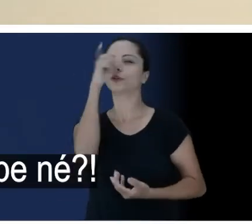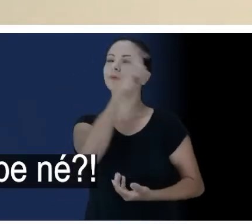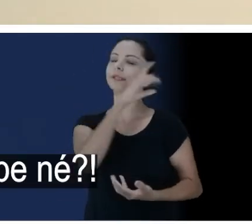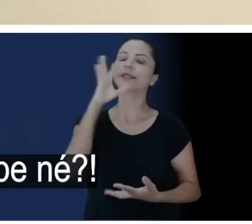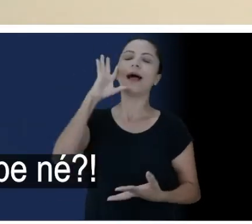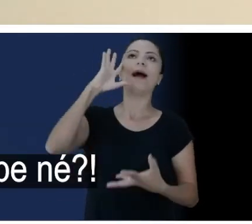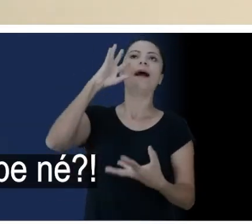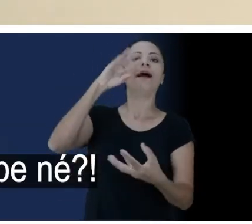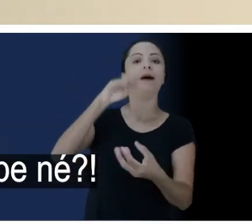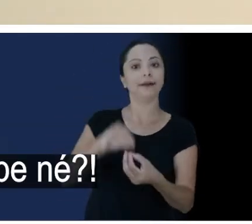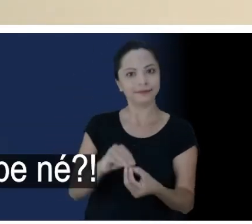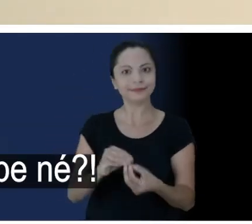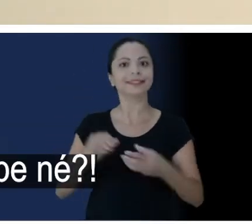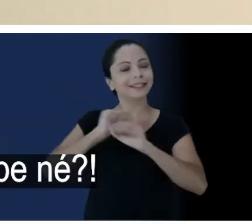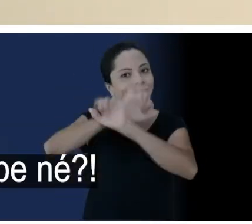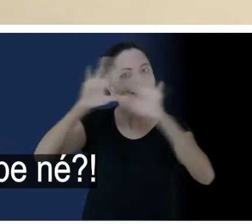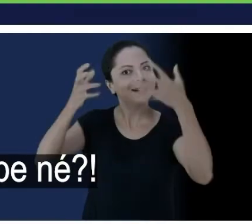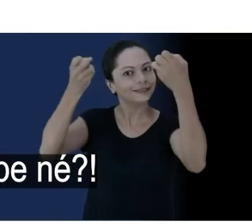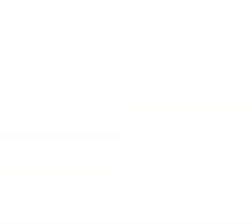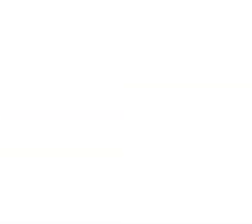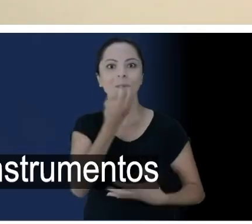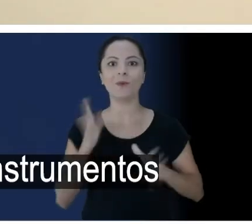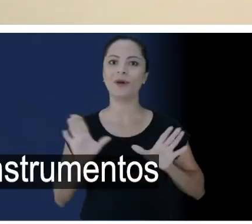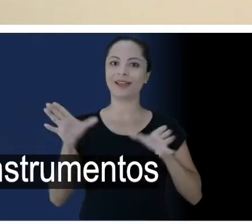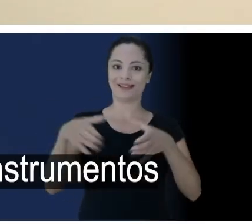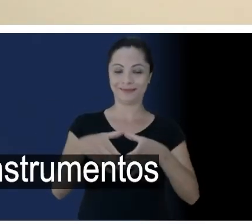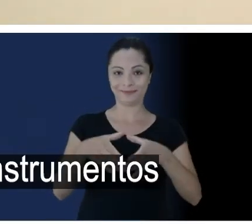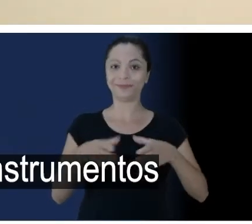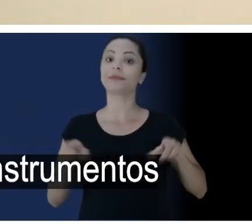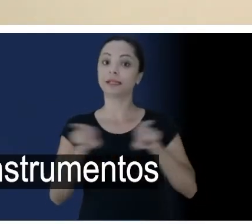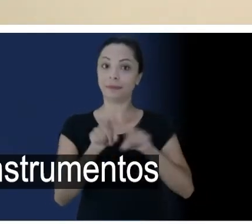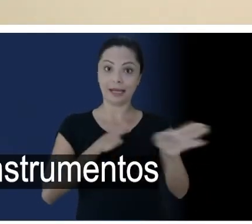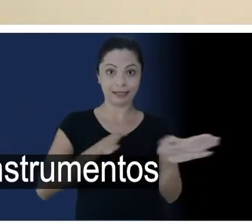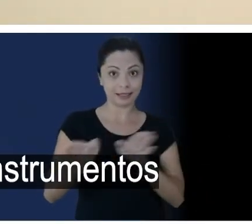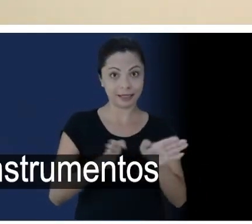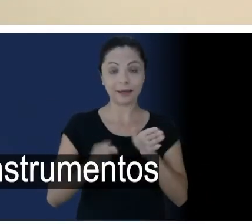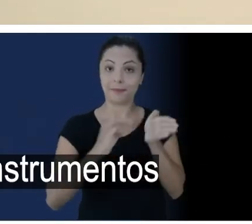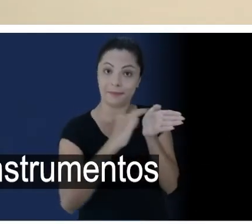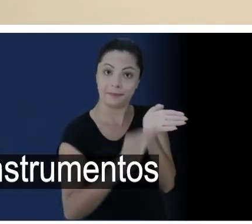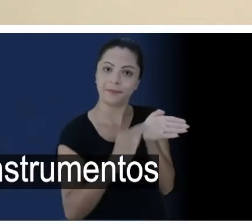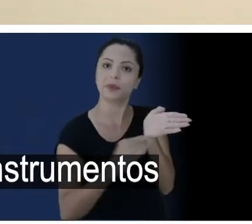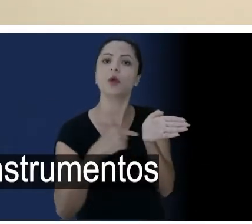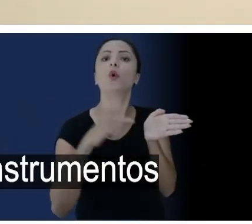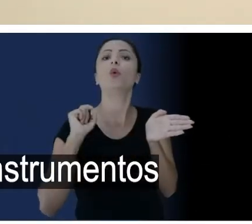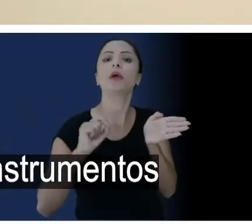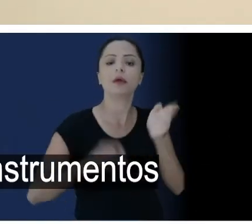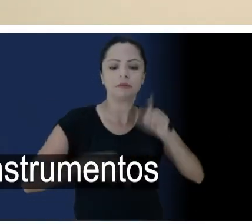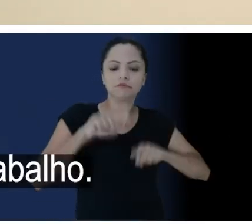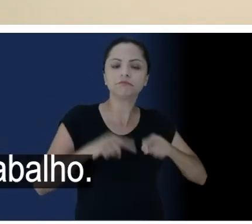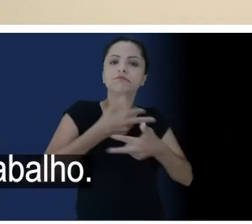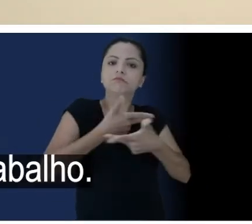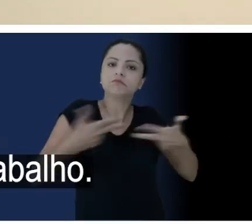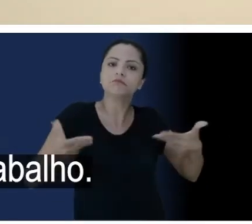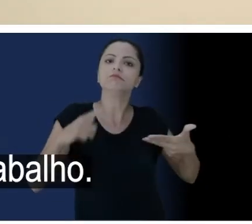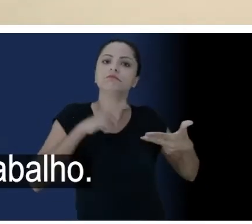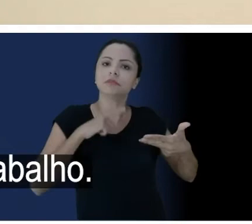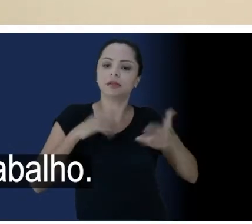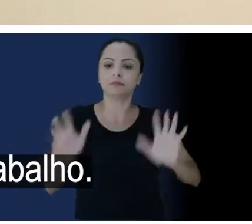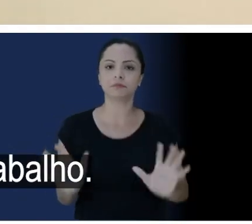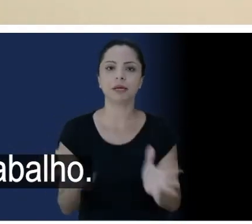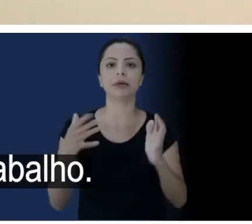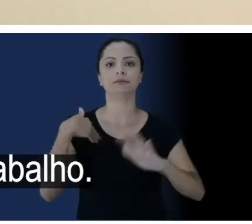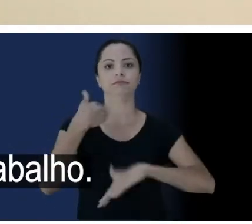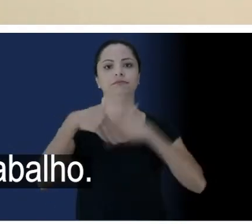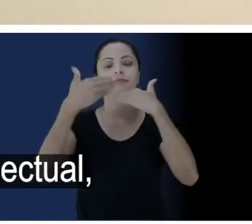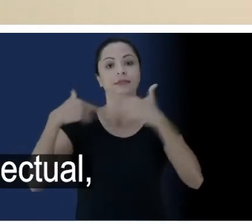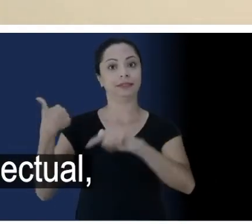na verdade, vai ser bacana para toda a equipe, né? A acessibilidade metodológica está relacionada aos instrumentos que são necessários para o desempenho